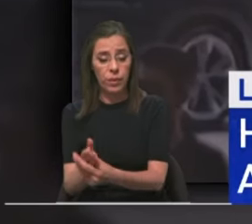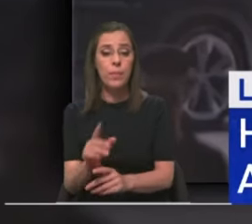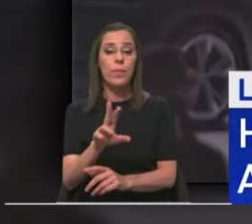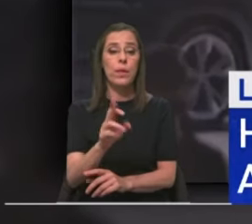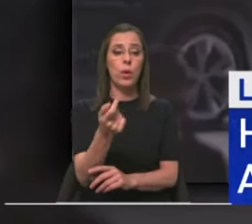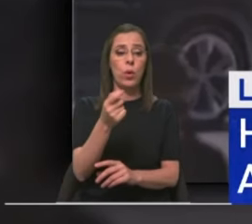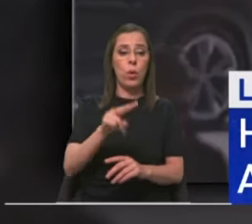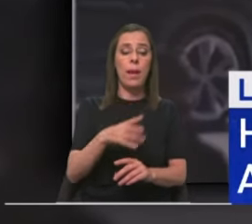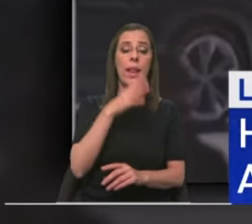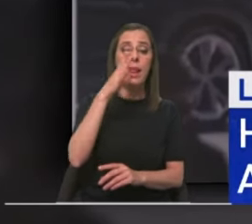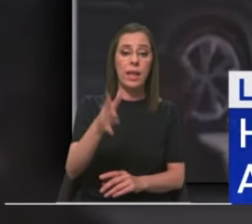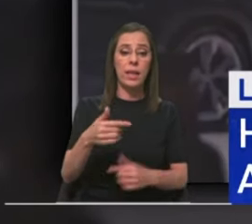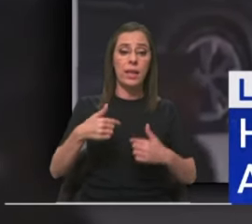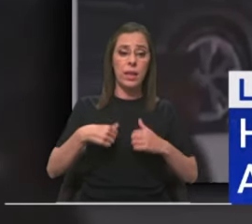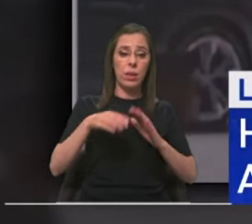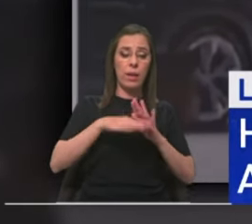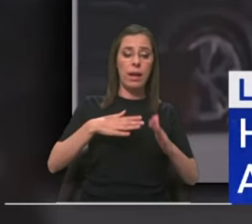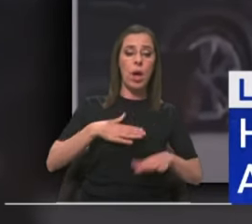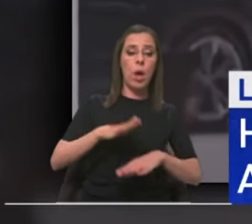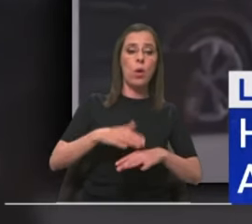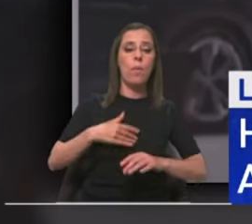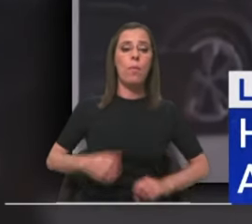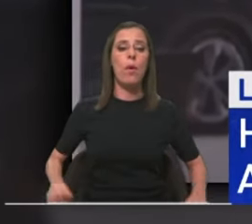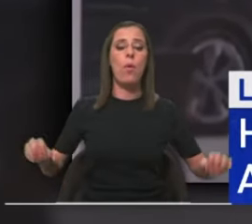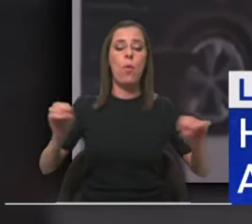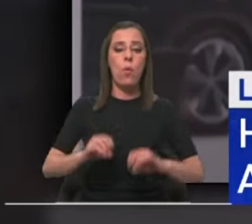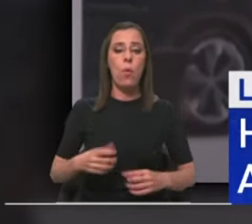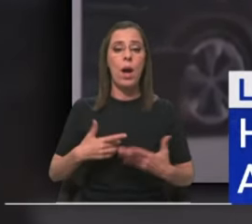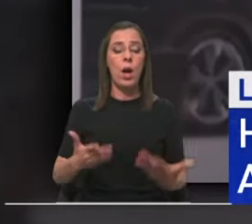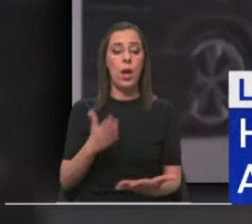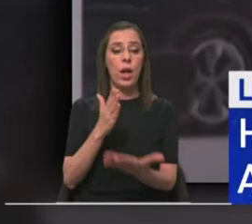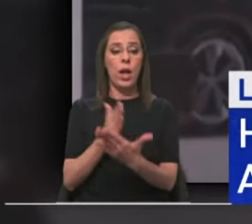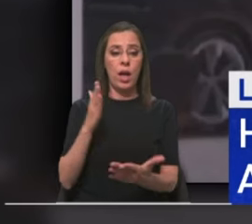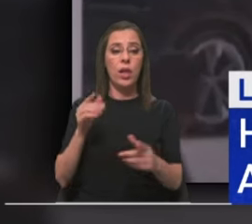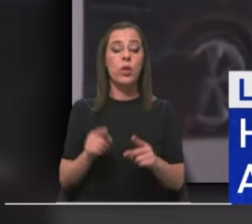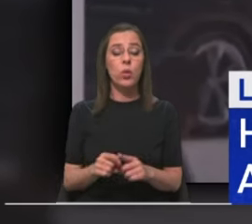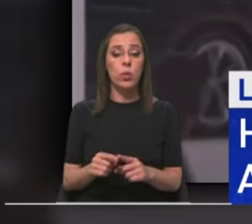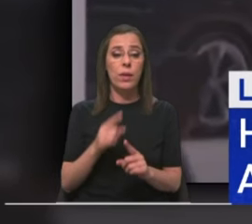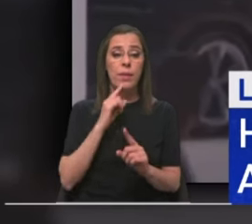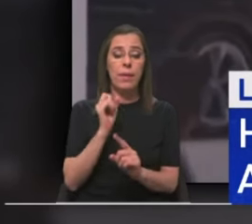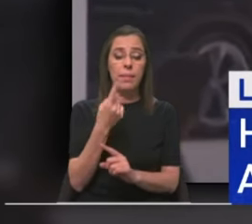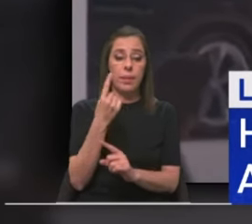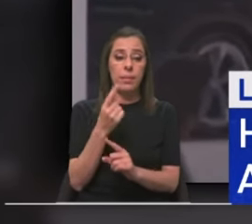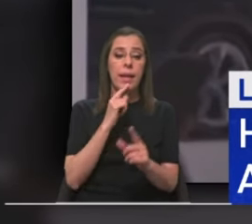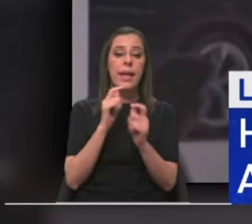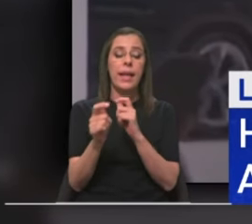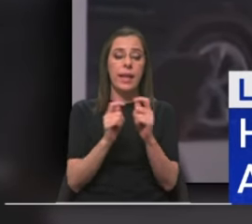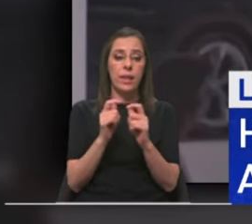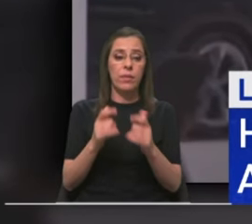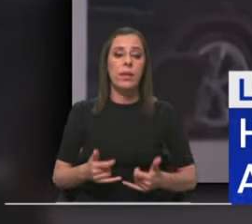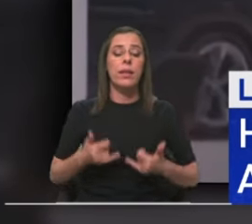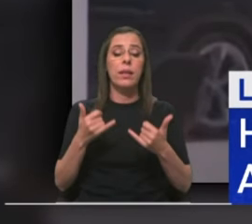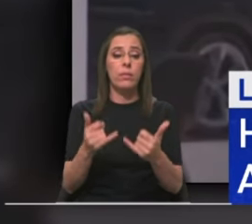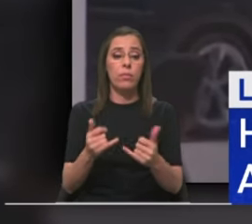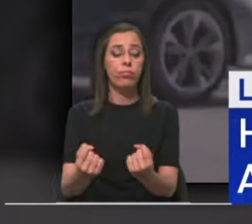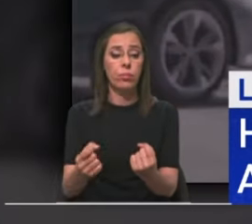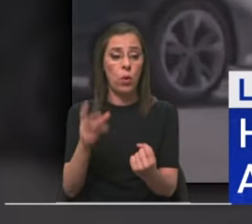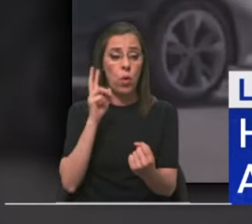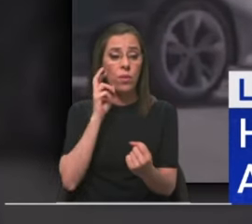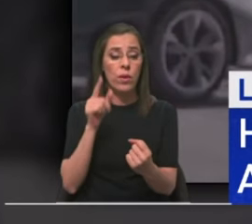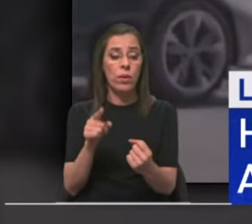Ruben Aguiar sempre disse ao Linha Aberta que era inocente e agora tenho em exclusivo para dar a primeira entrevista depois de ter sido